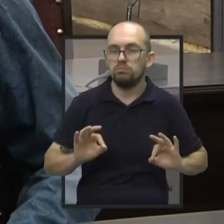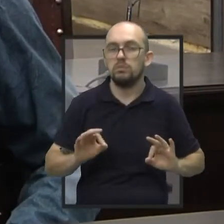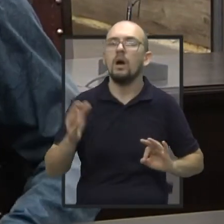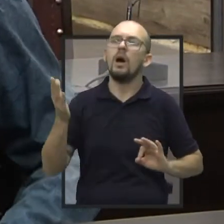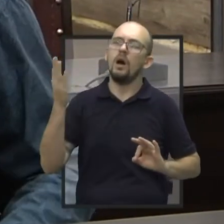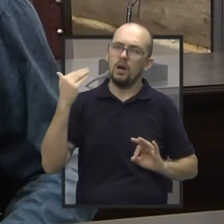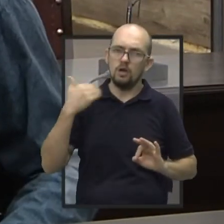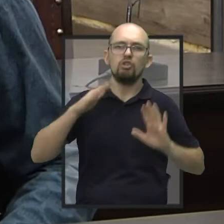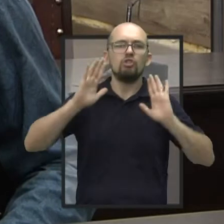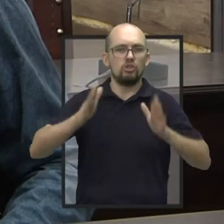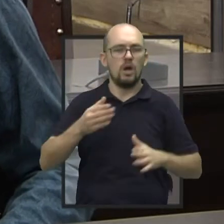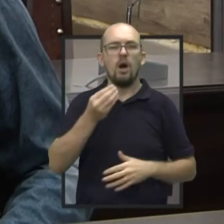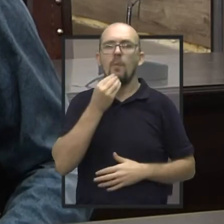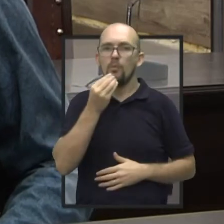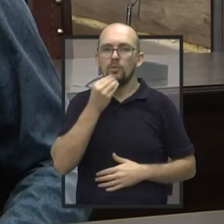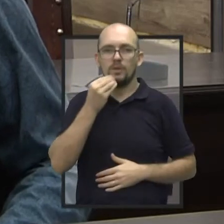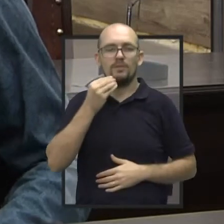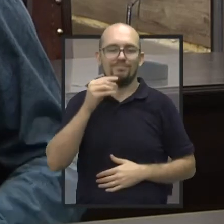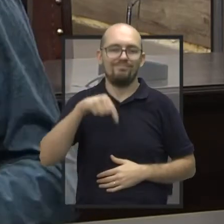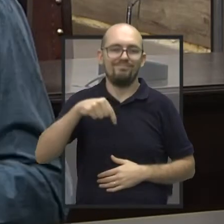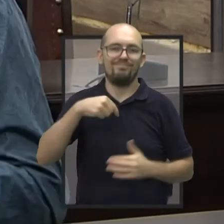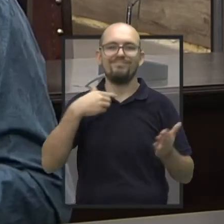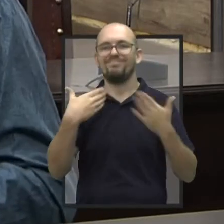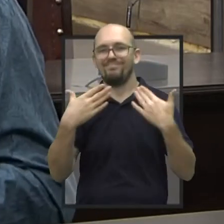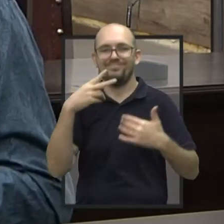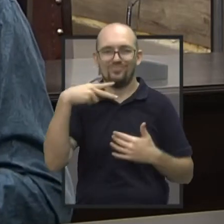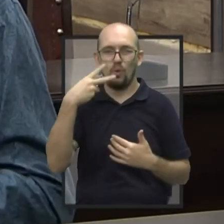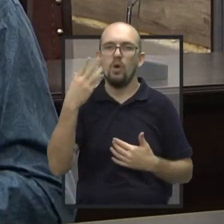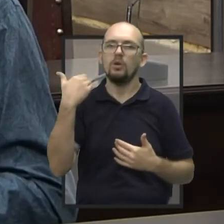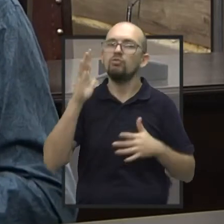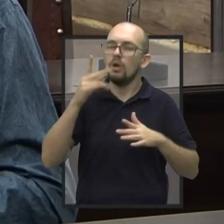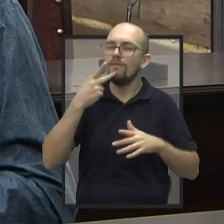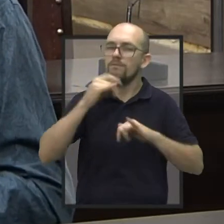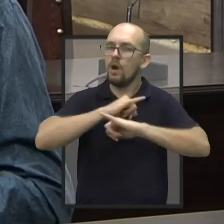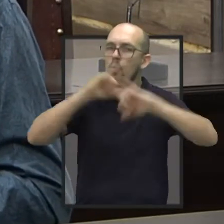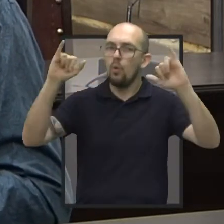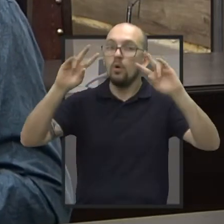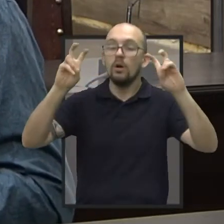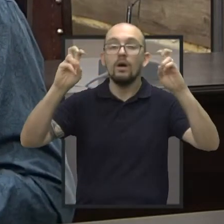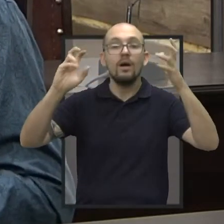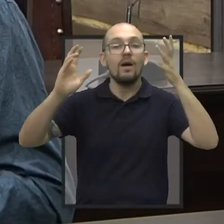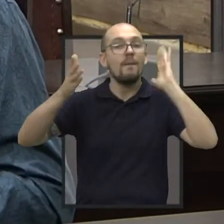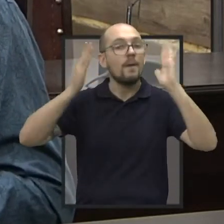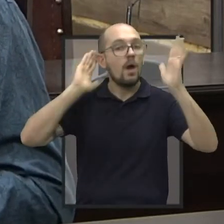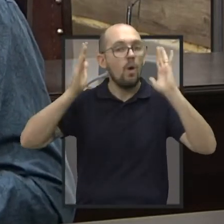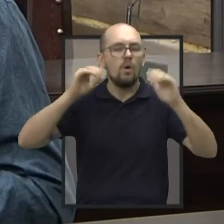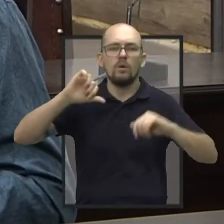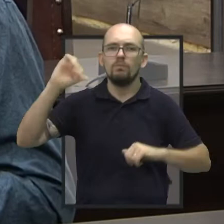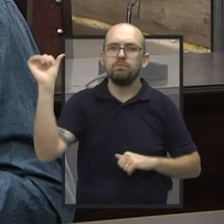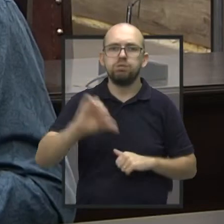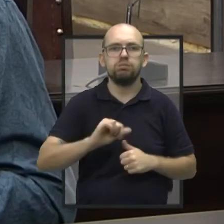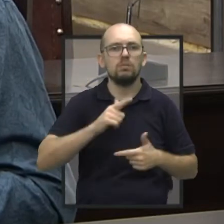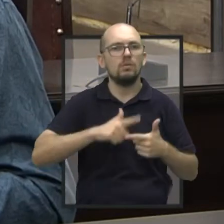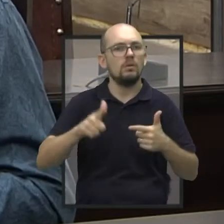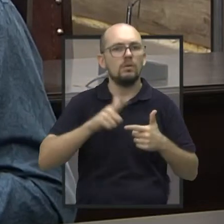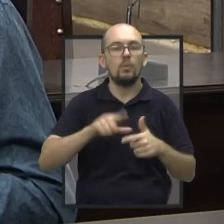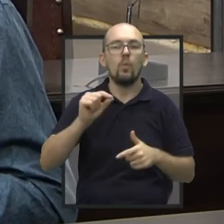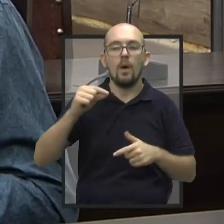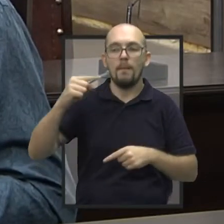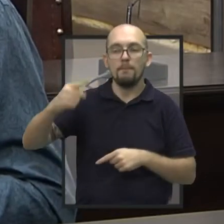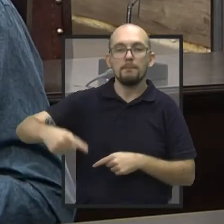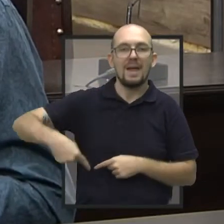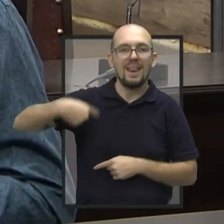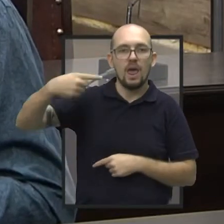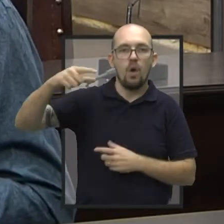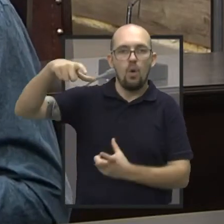na oportunidade que vocês nos dão, quanto aos caminhões, problema de pneu, problema de peça, caminhão